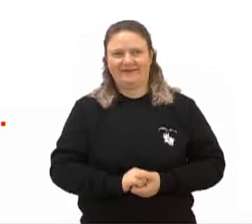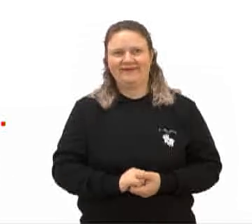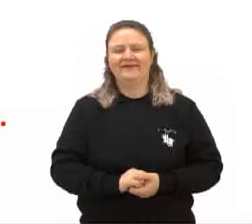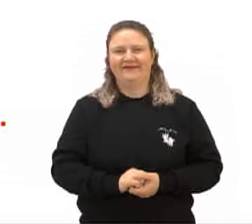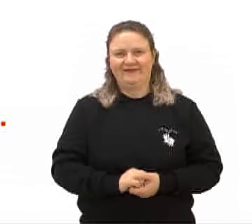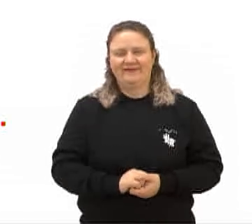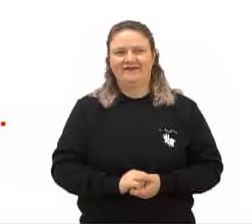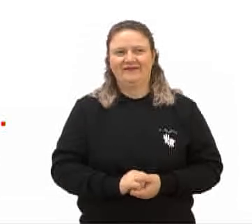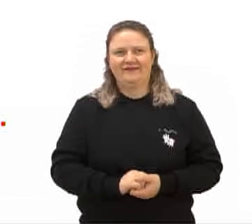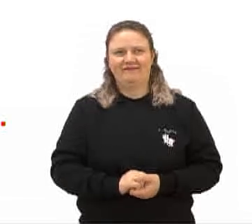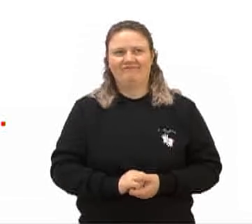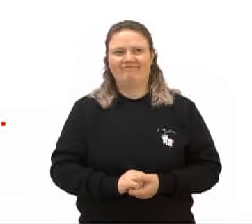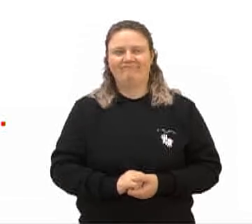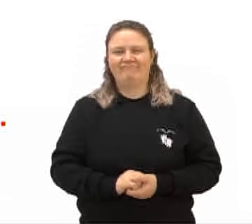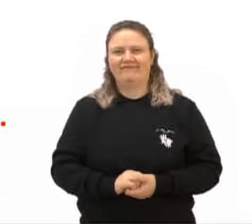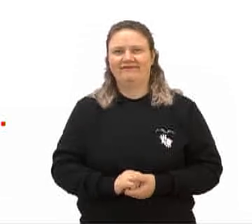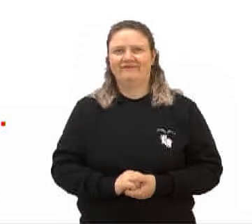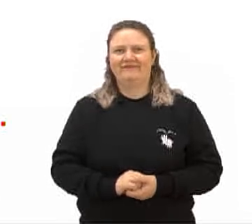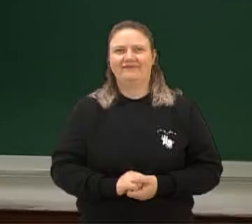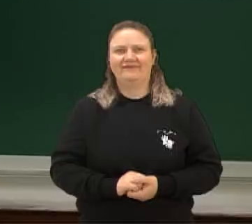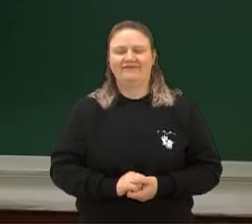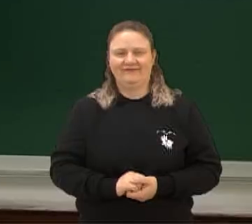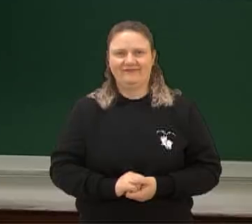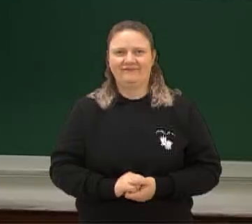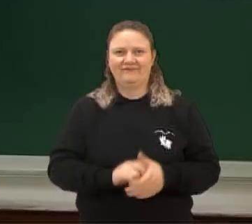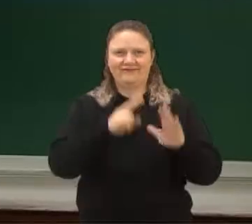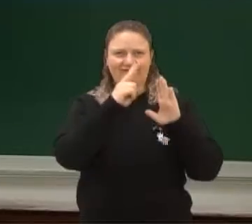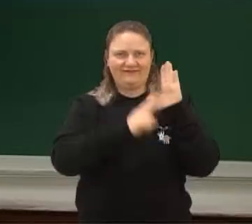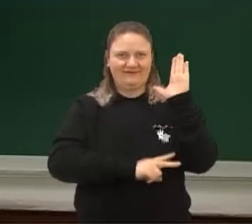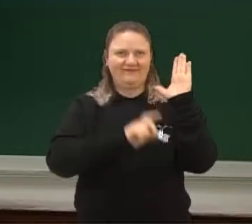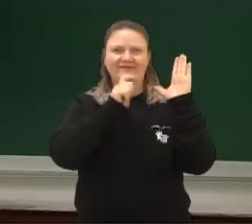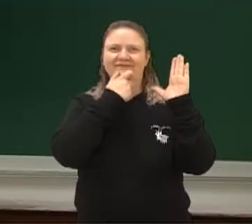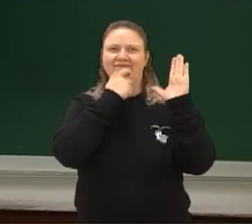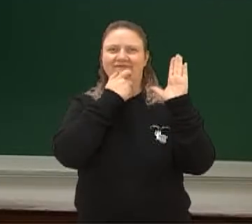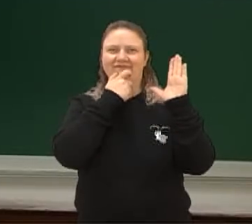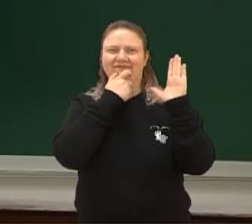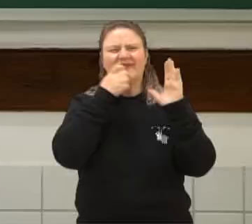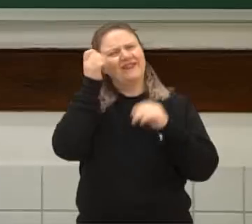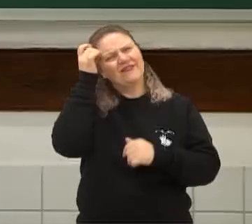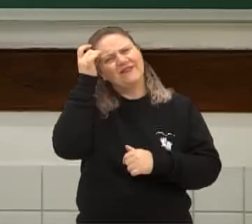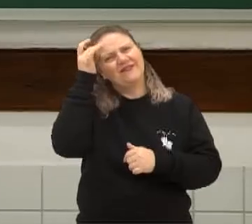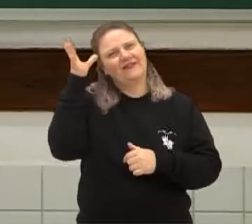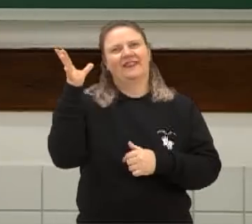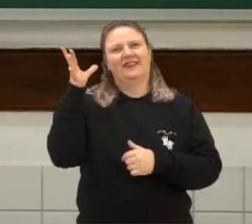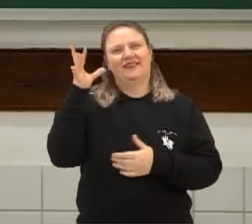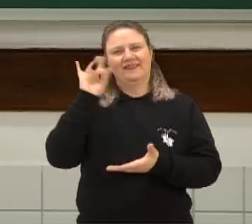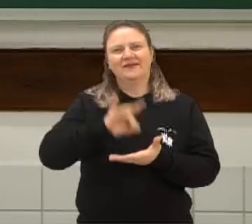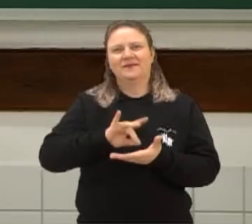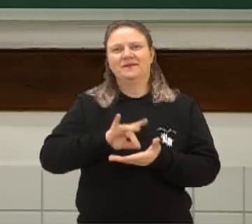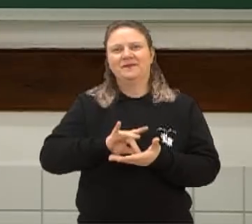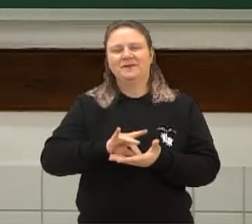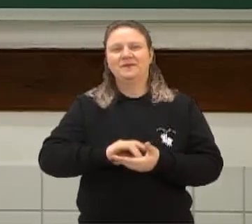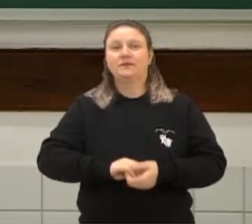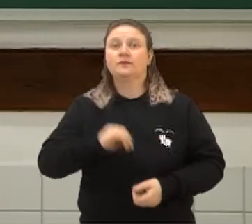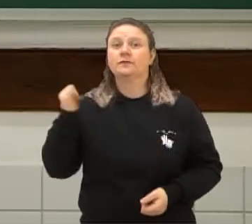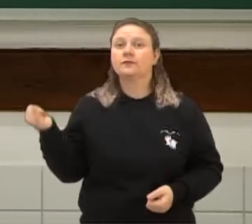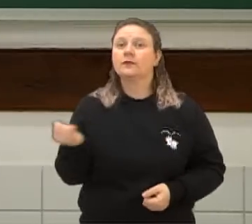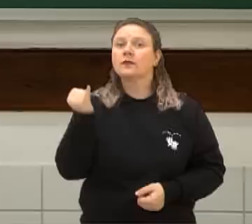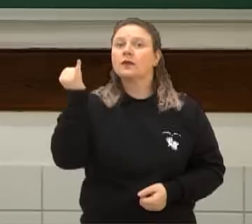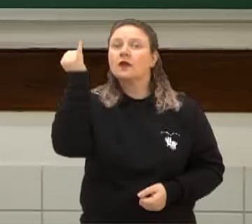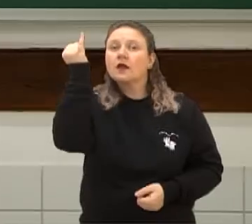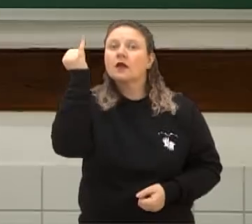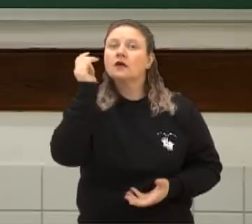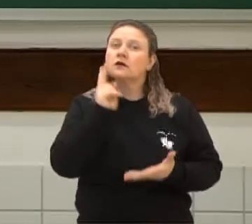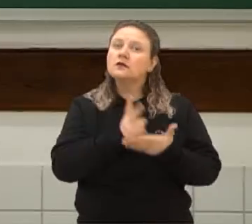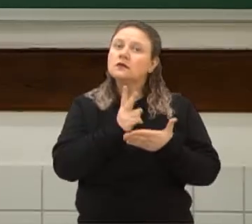coming down on a sunny day. Ok? Facinho, né, gente? Tranquilo. Bom, é importante que vocês